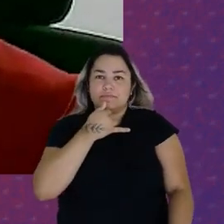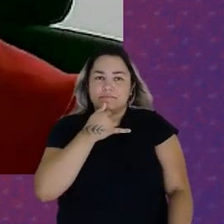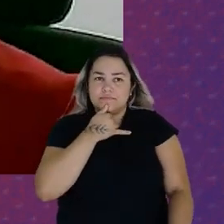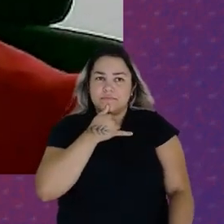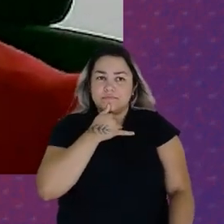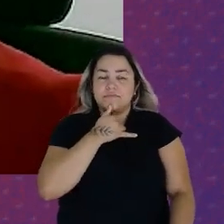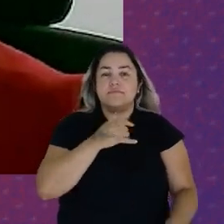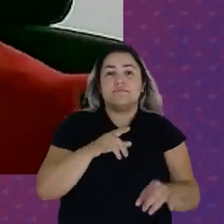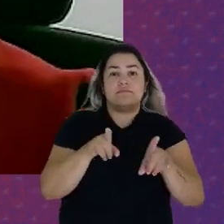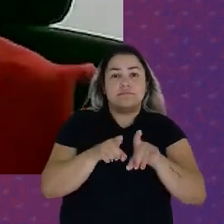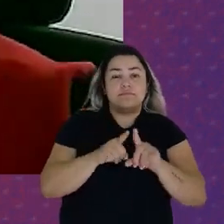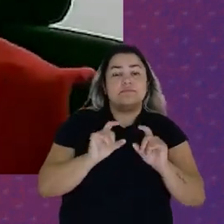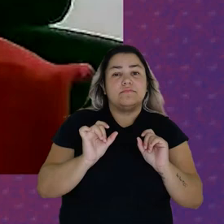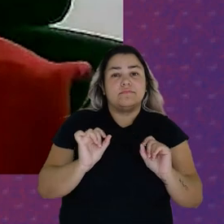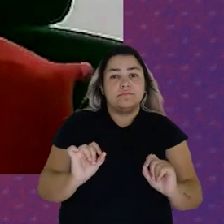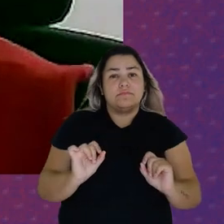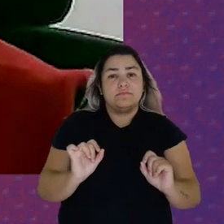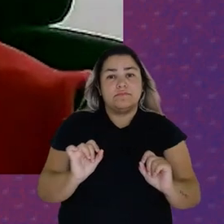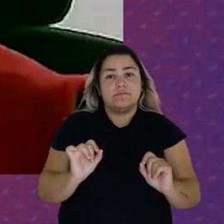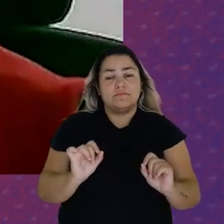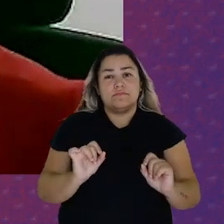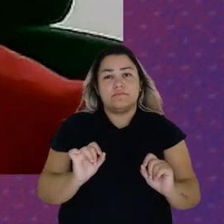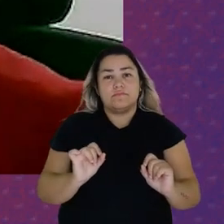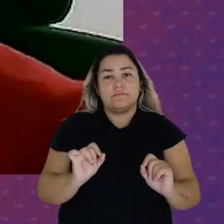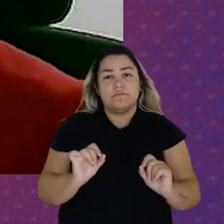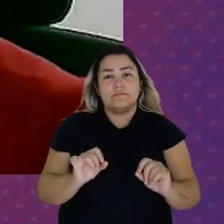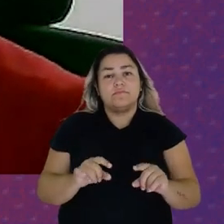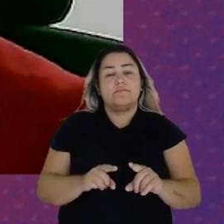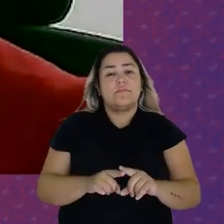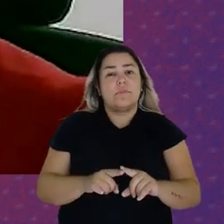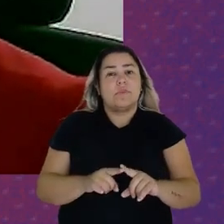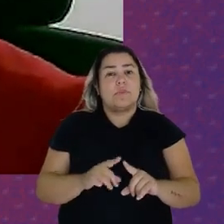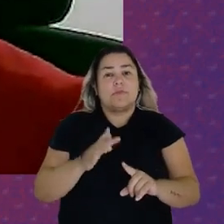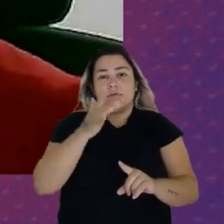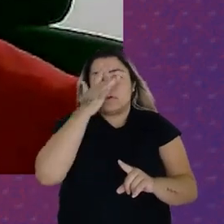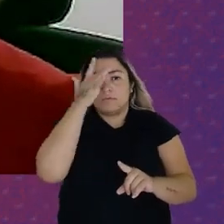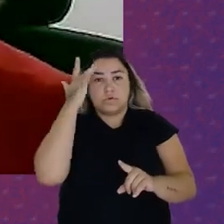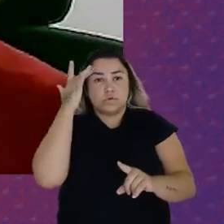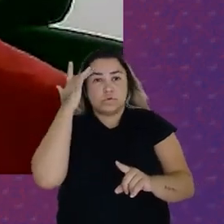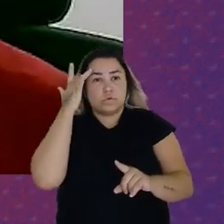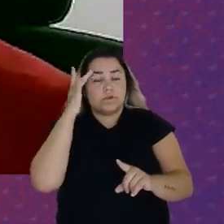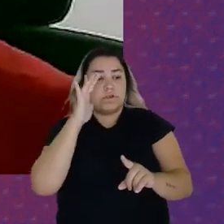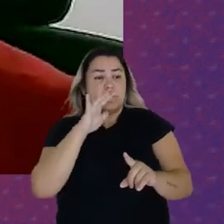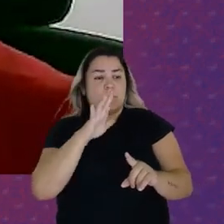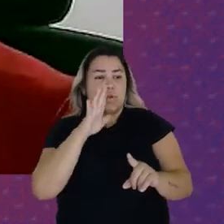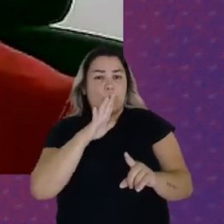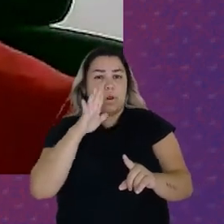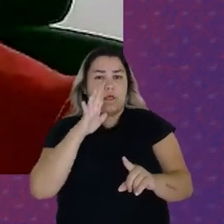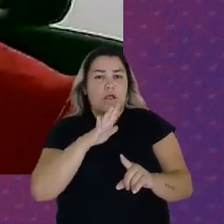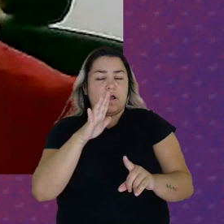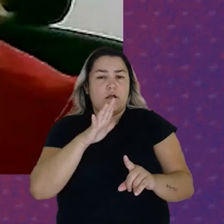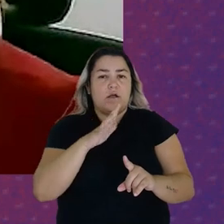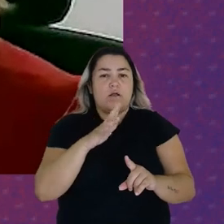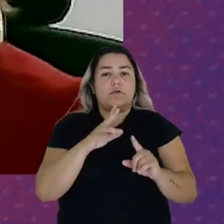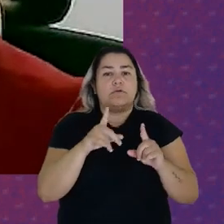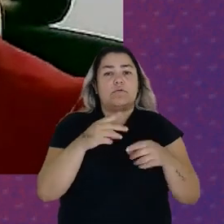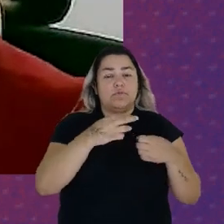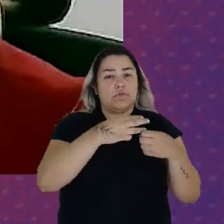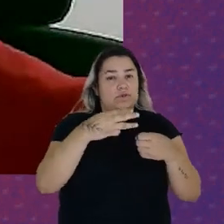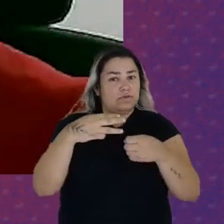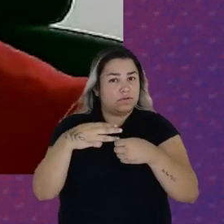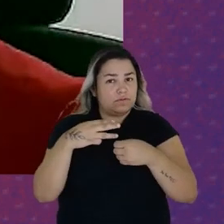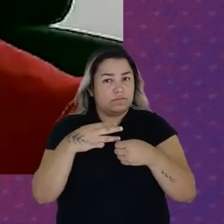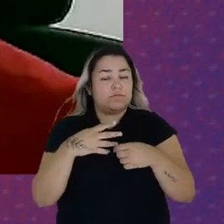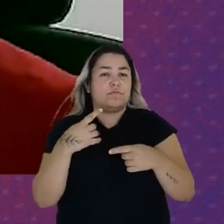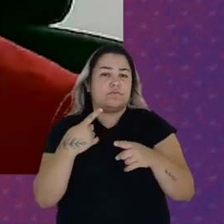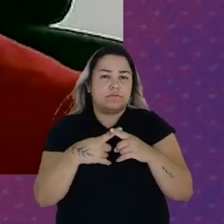Oeste, a acusada de difamar o município fui eu, e por isso